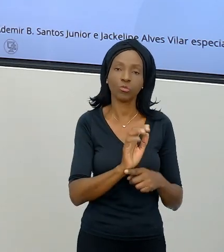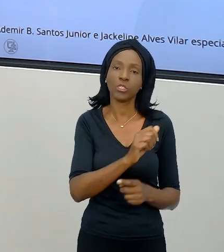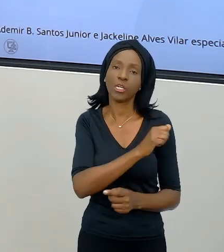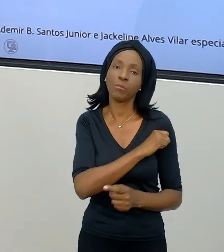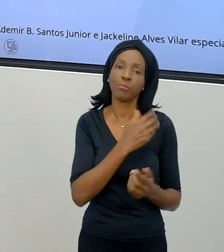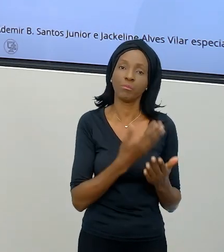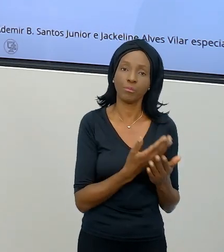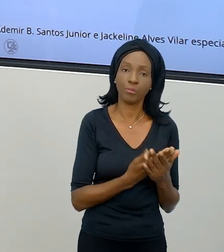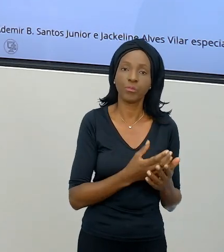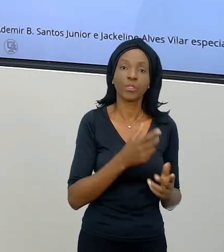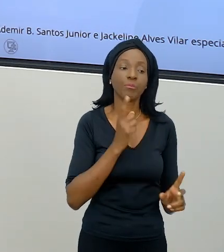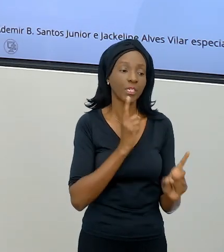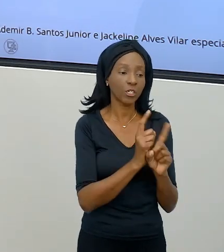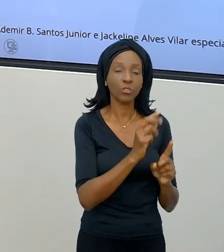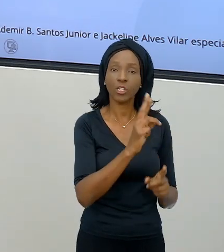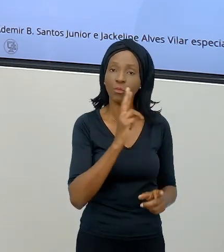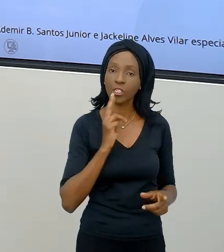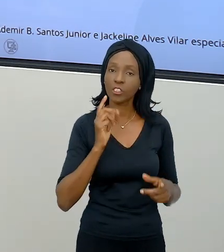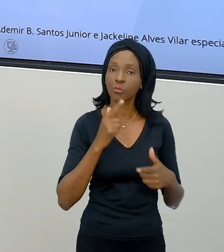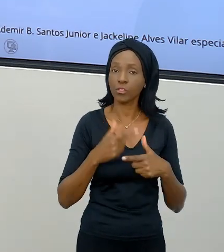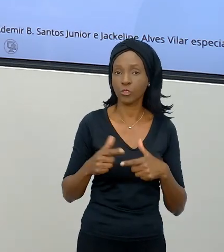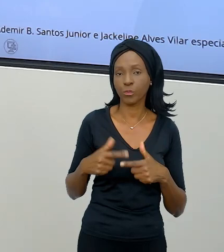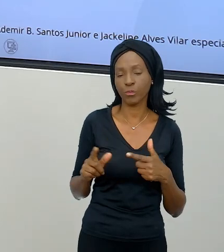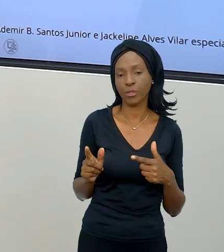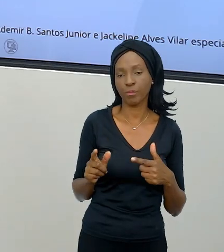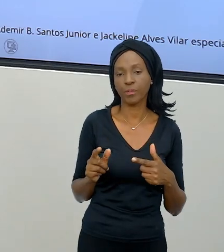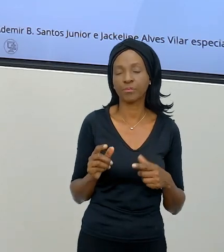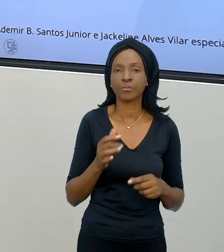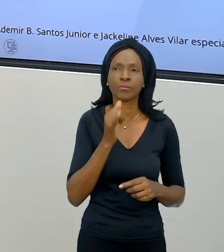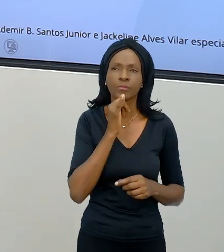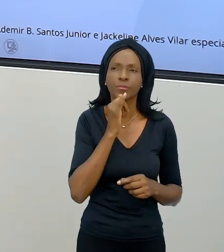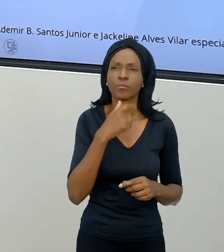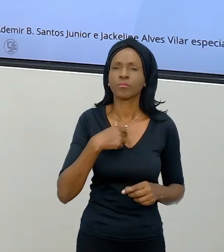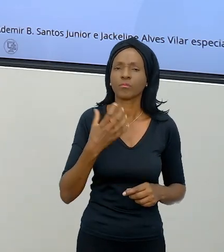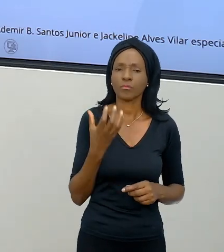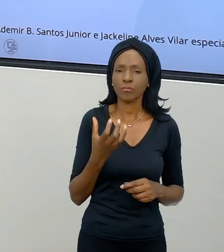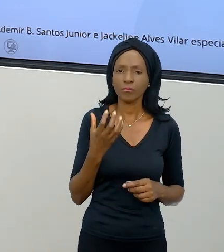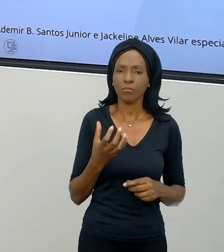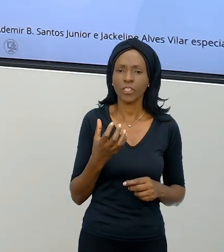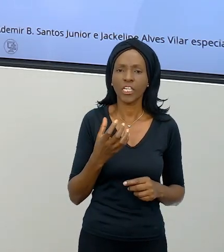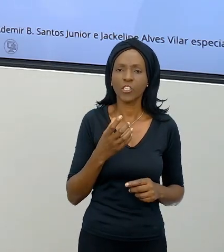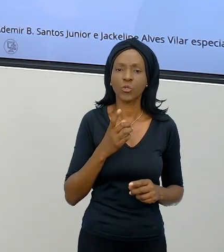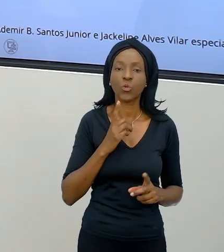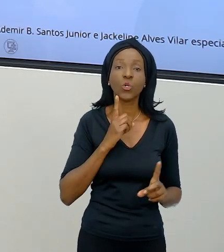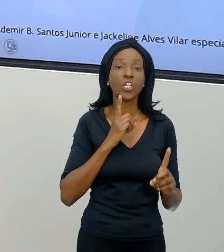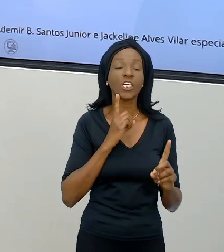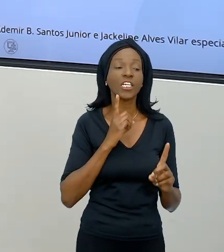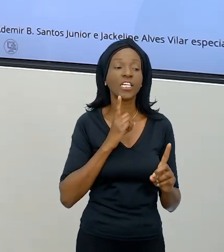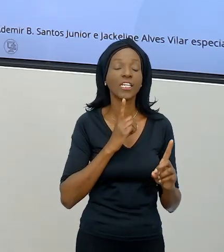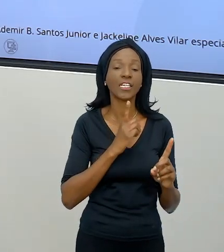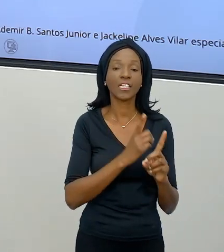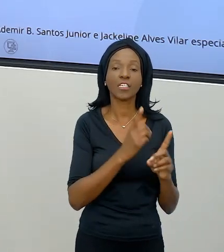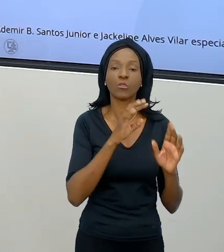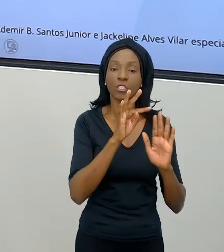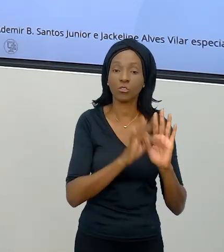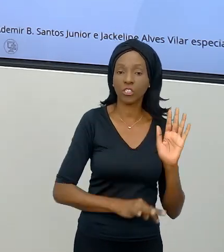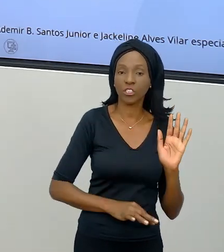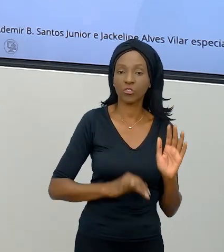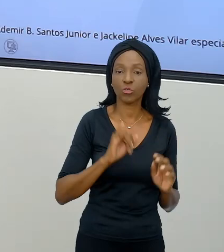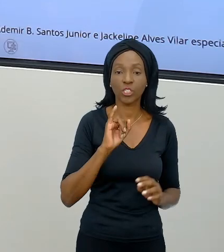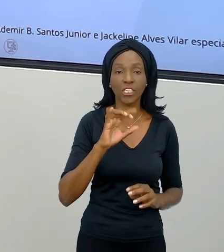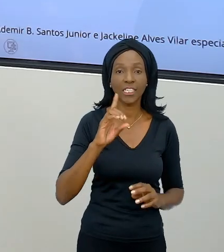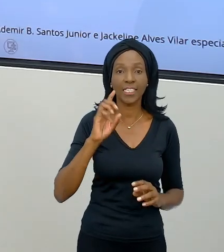ao objeto de conhecimento. Então, um exemplo aqui, eu quero identificar no texto, né? Então, o que